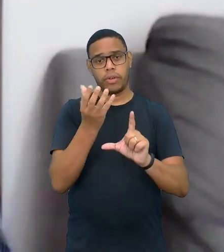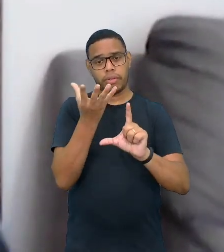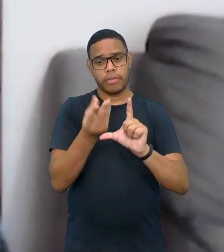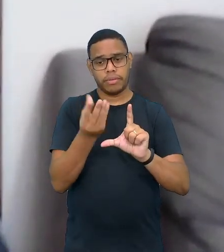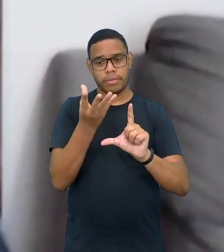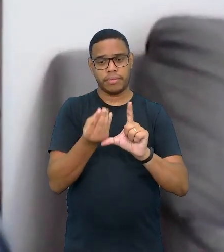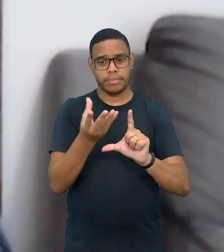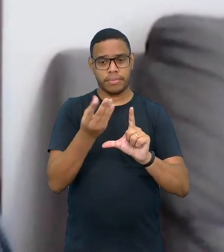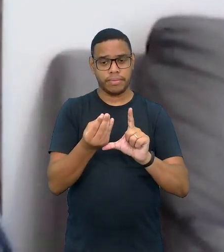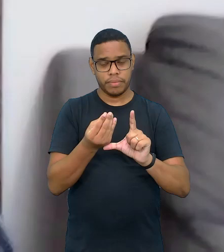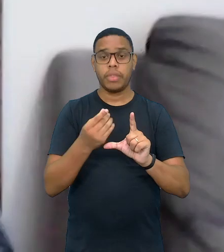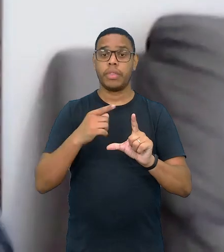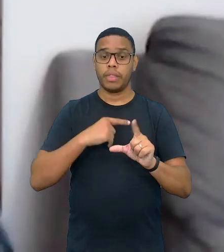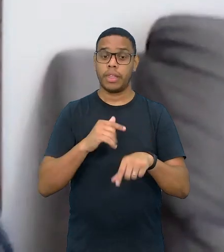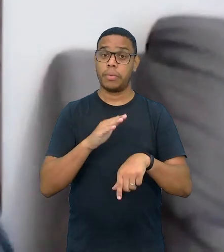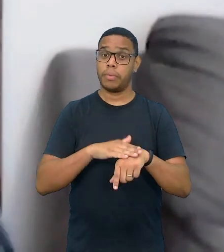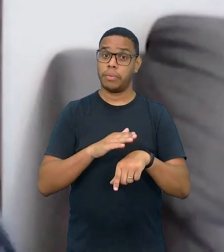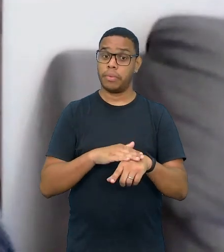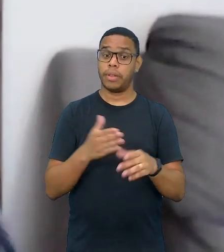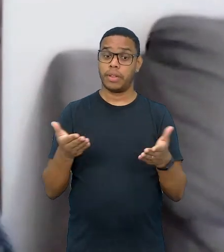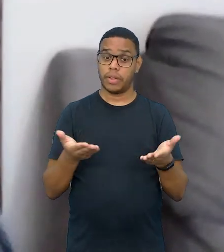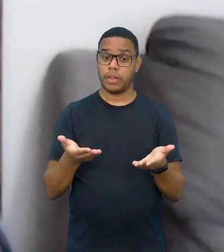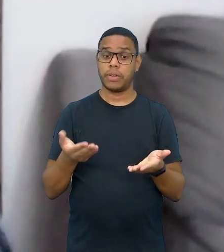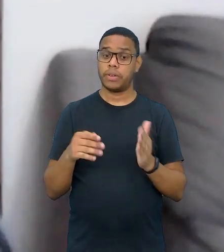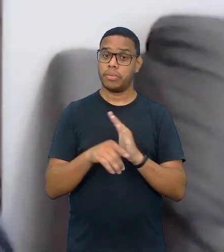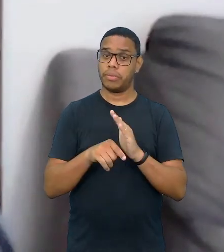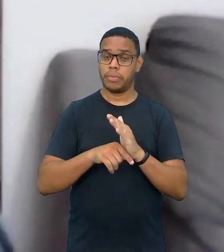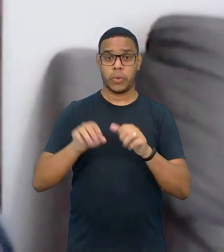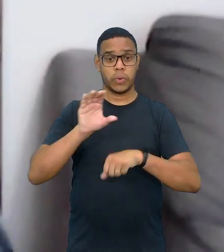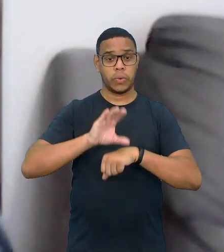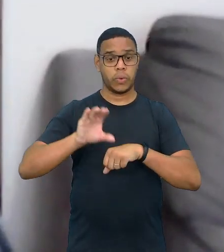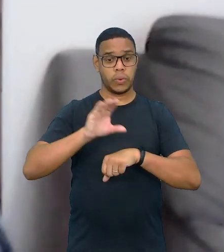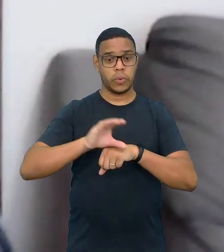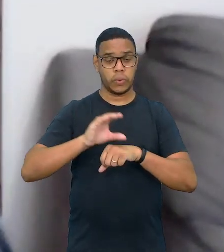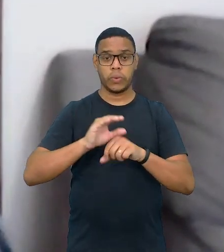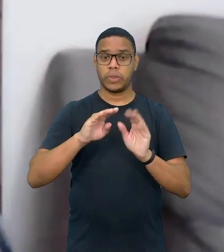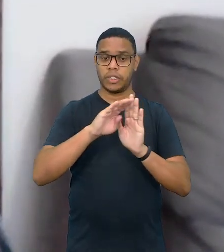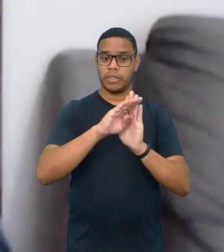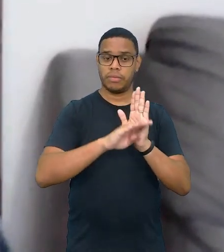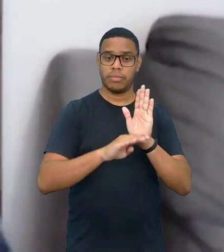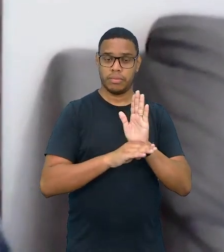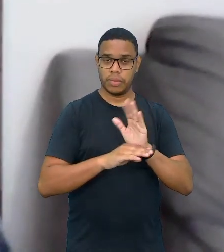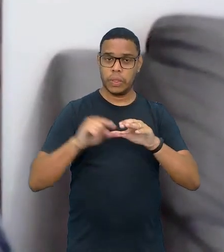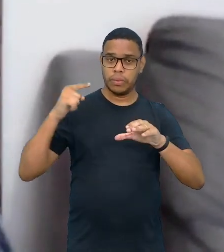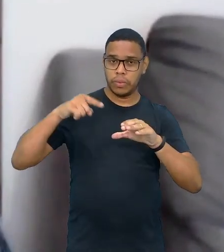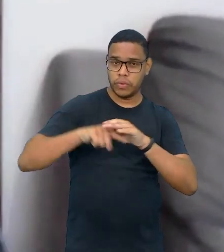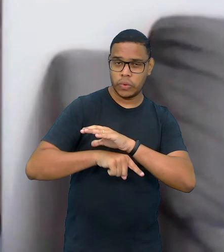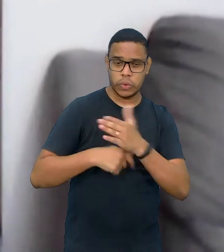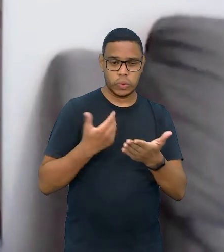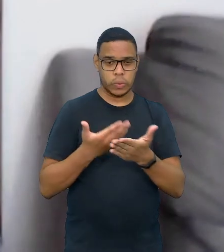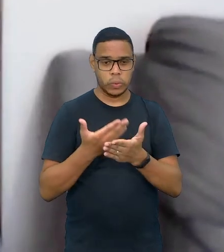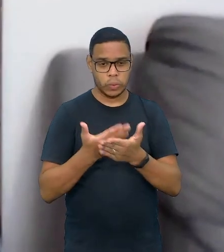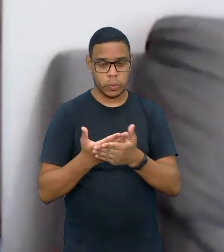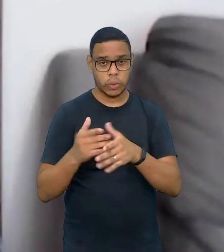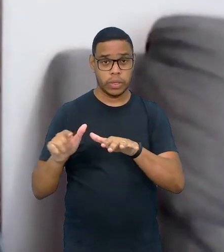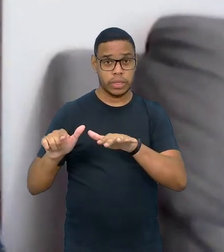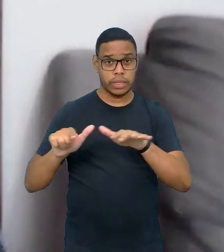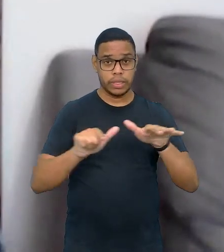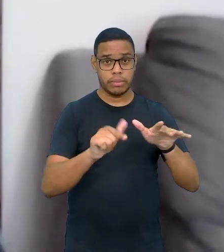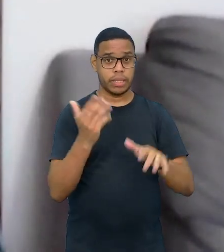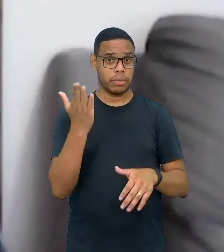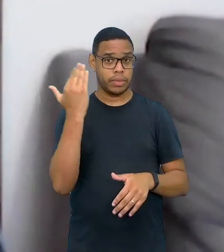Então, nós temos esses momentos nas nossas formações do Programa de Recuperação e Aprofundamento. Vocês, semana